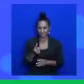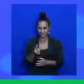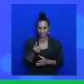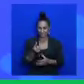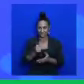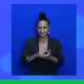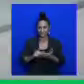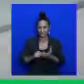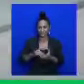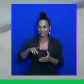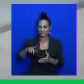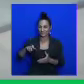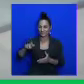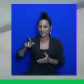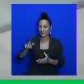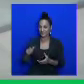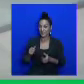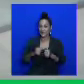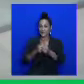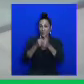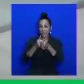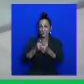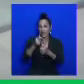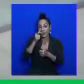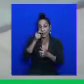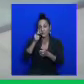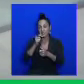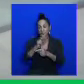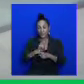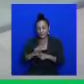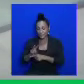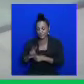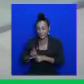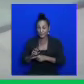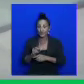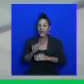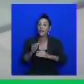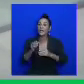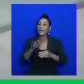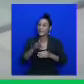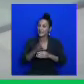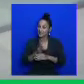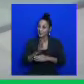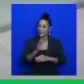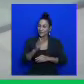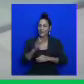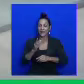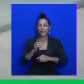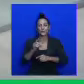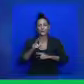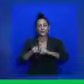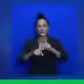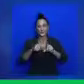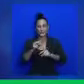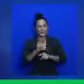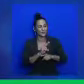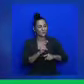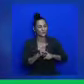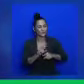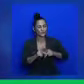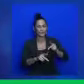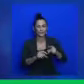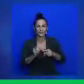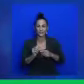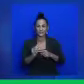números da Mega Sena de hoje. E para conferir e validar o nosso sorteio, eu conto com a presença de dois auditores populares,